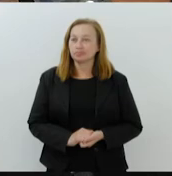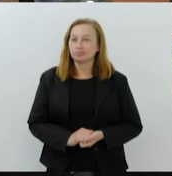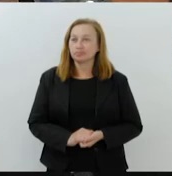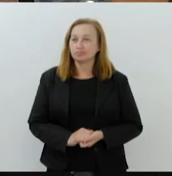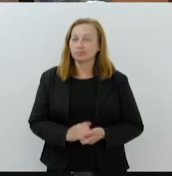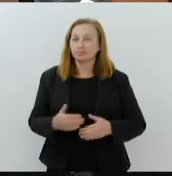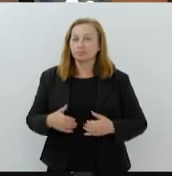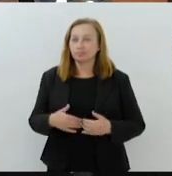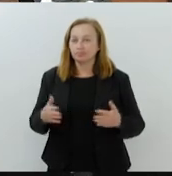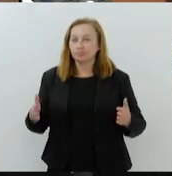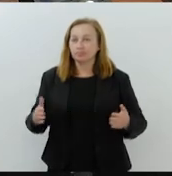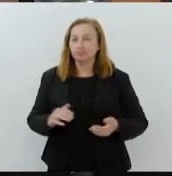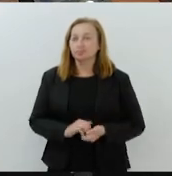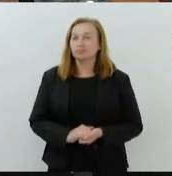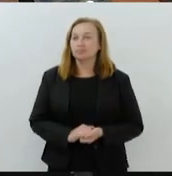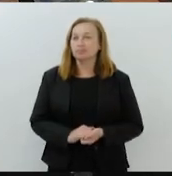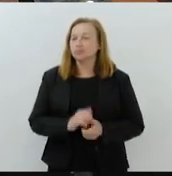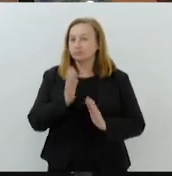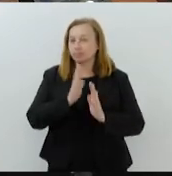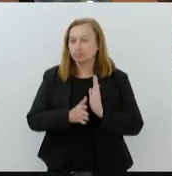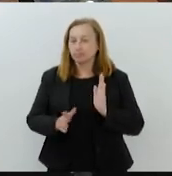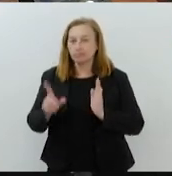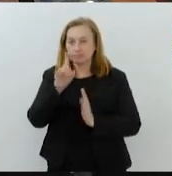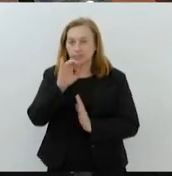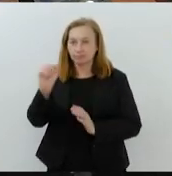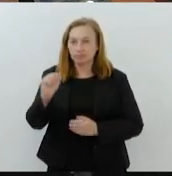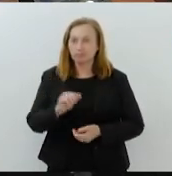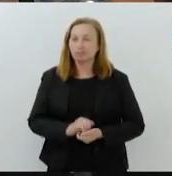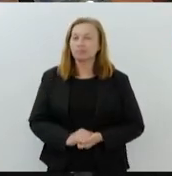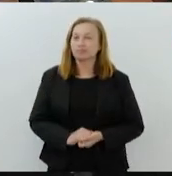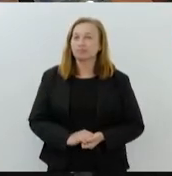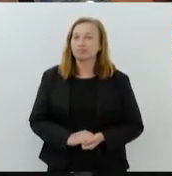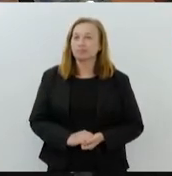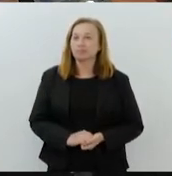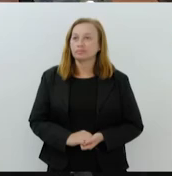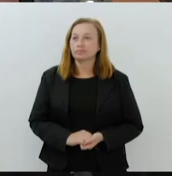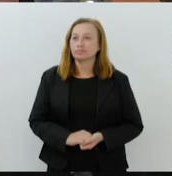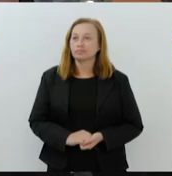Está reaberta a sessão, passe a ordem do dia.